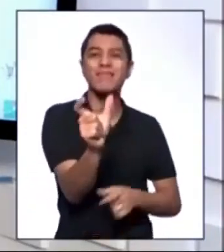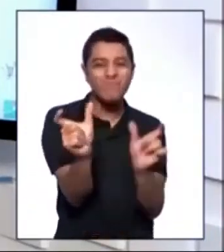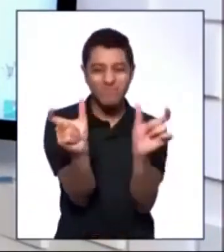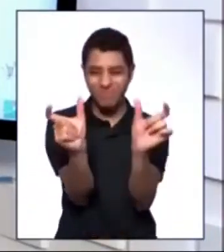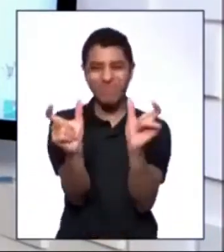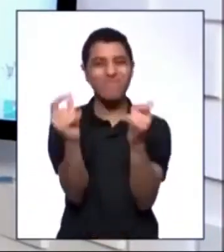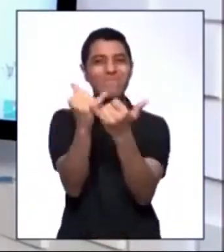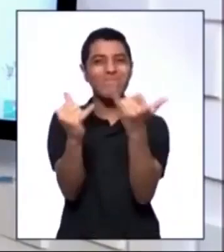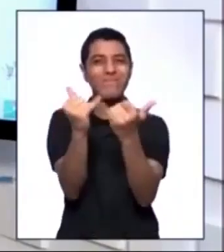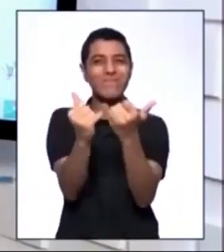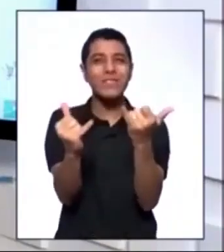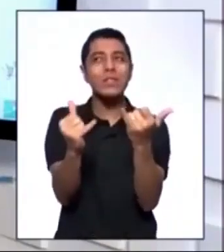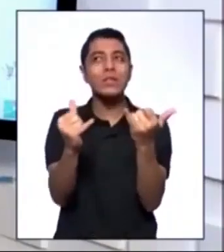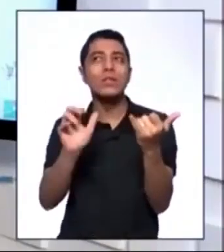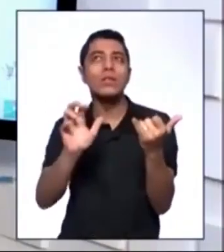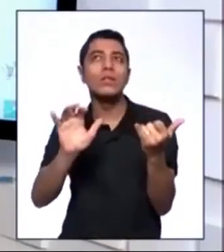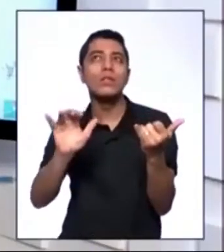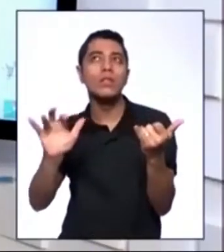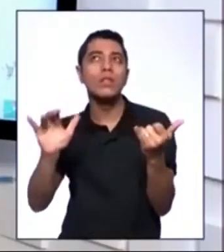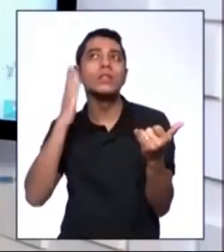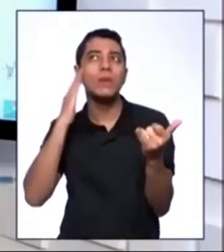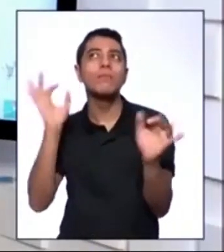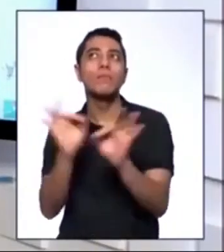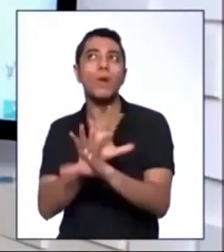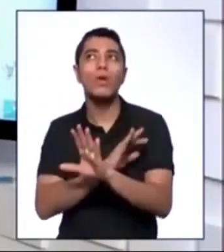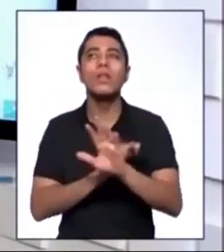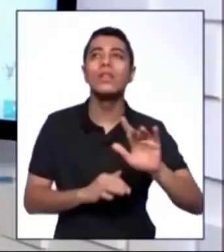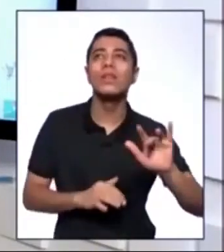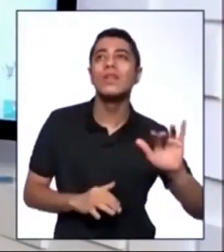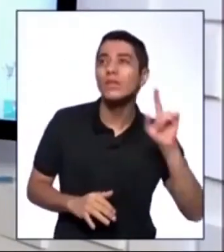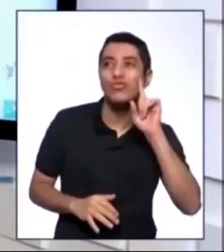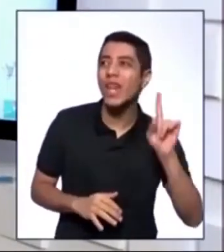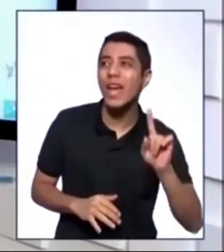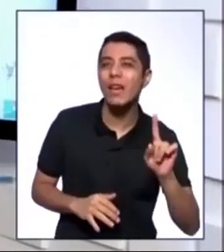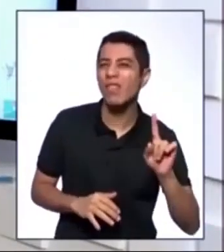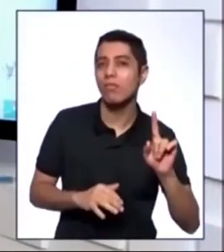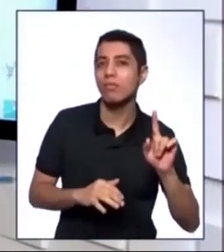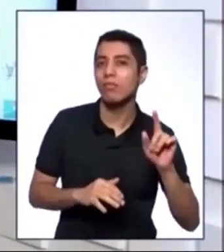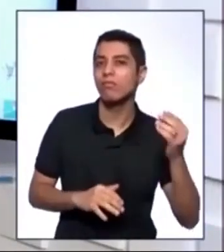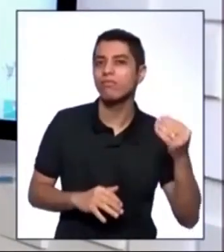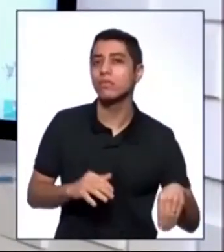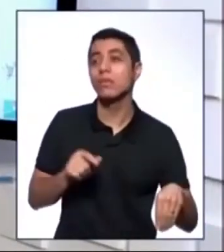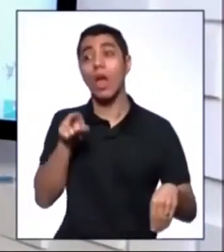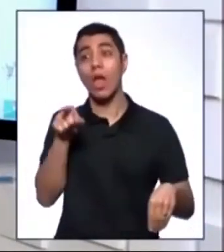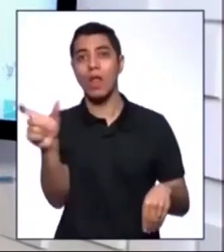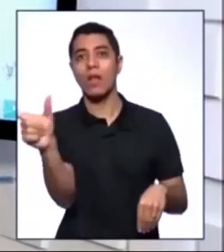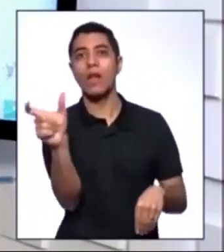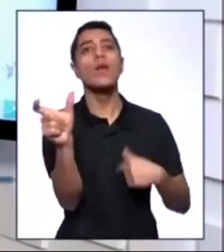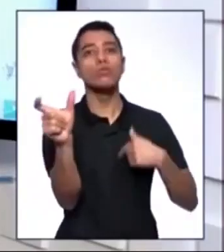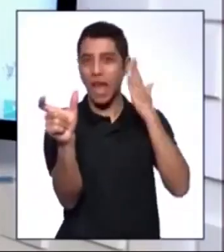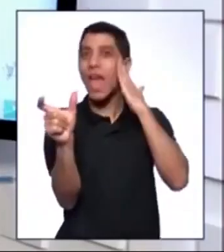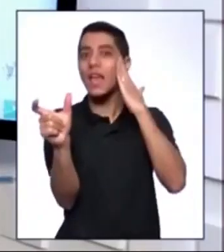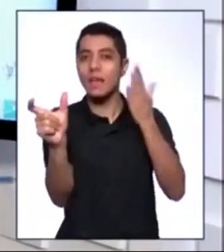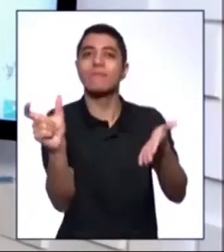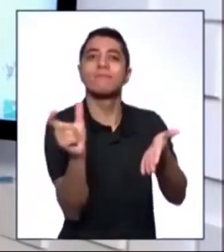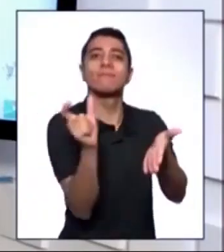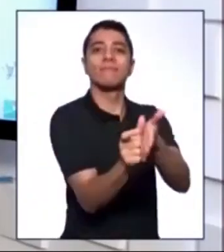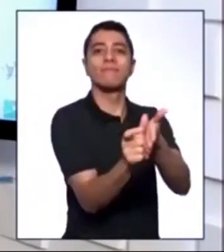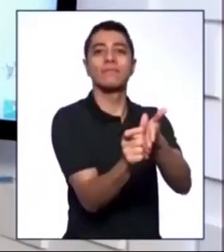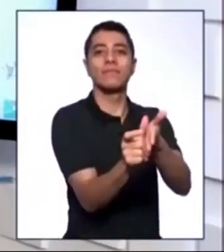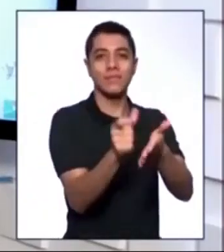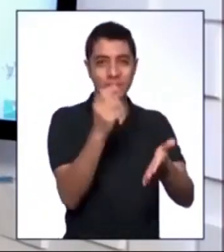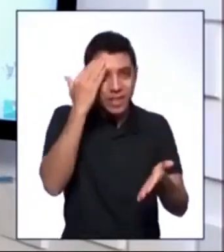Porque numa redação onde eu vou cobrar o que você sabe escrever, você não vai se expor. Ah, mas eu gosto de ser